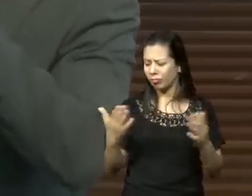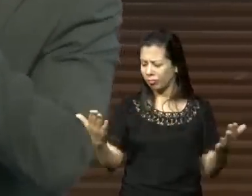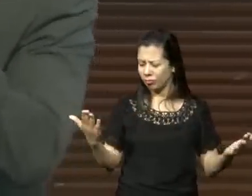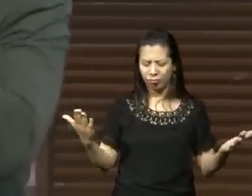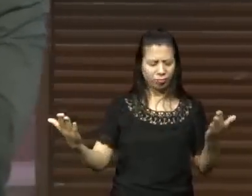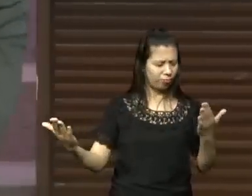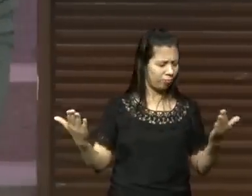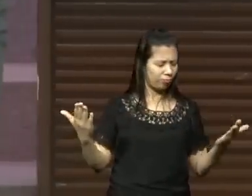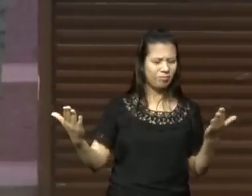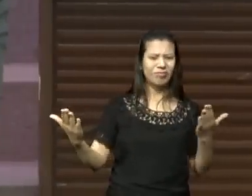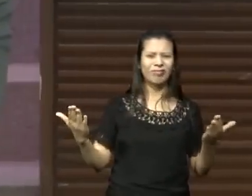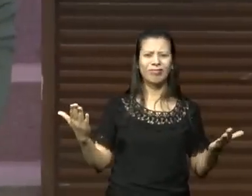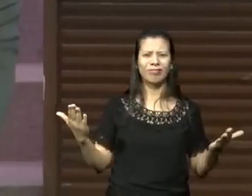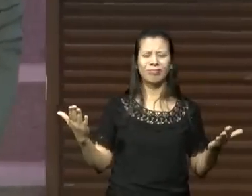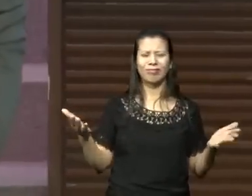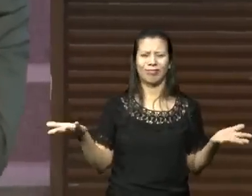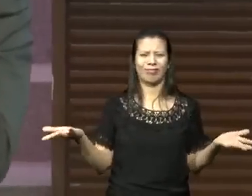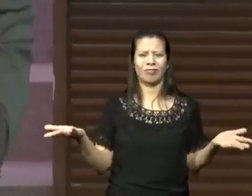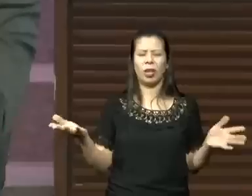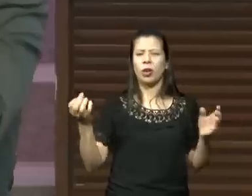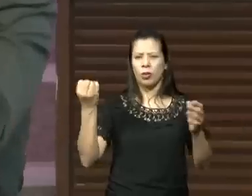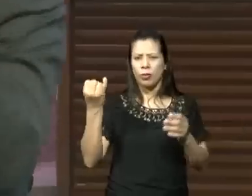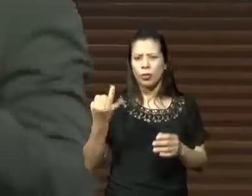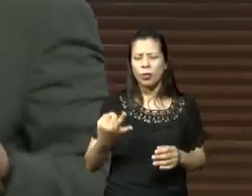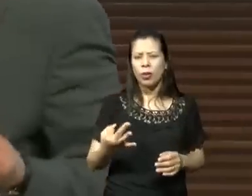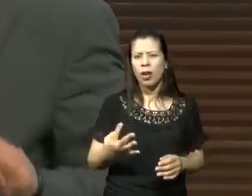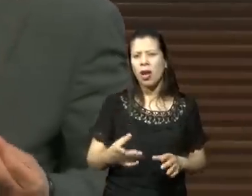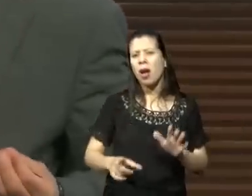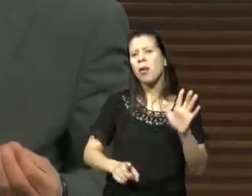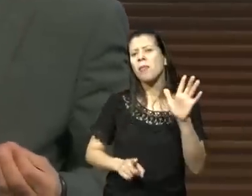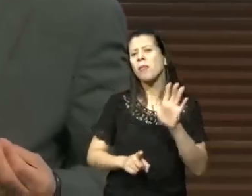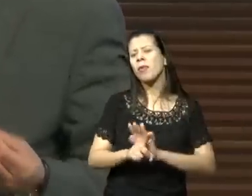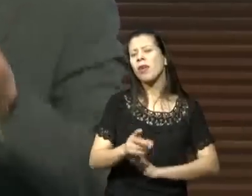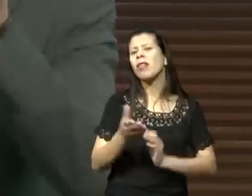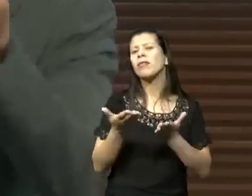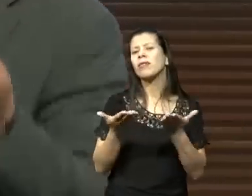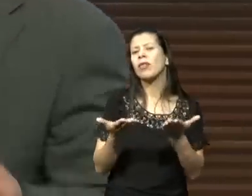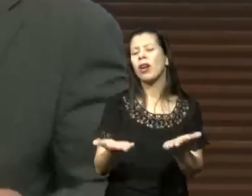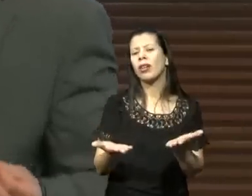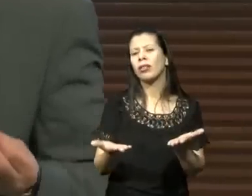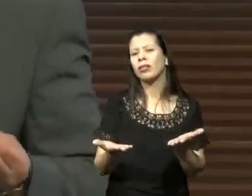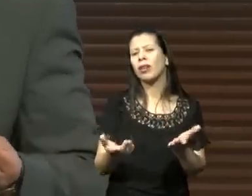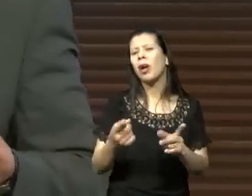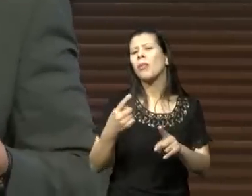Você já se perguntou algumas vezes qual foi o sentido porque